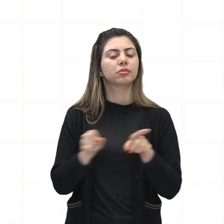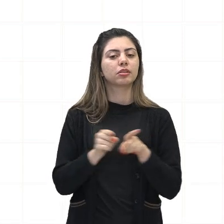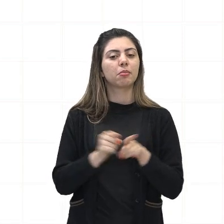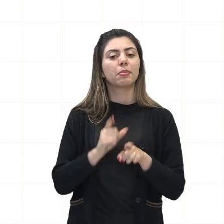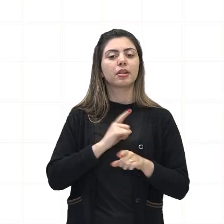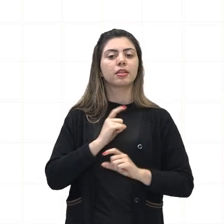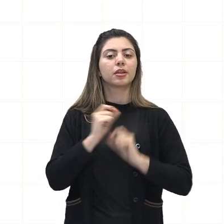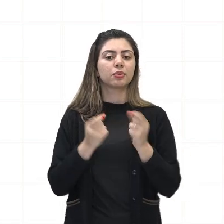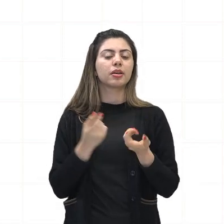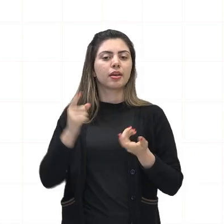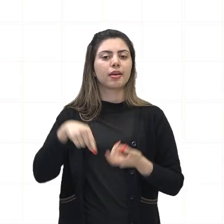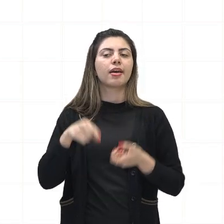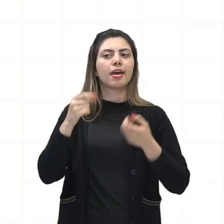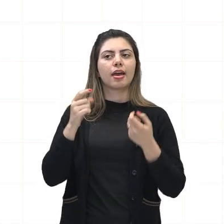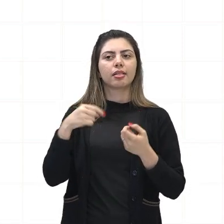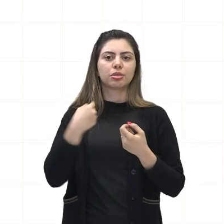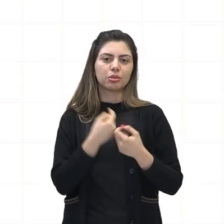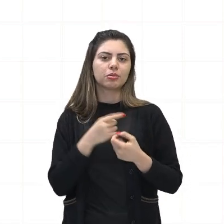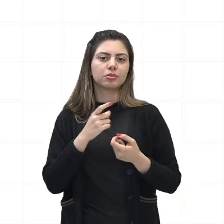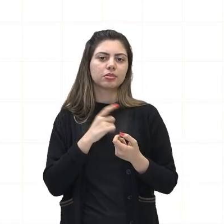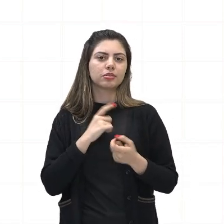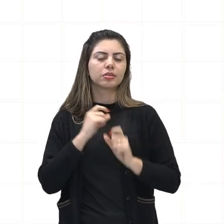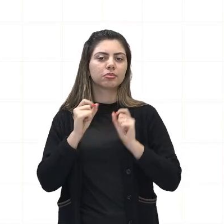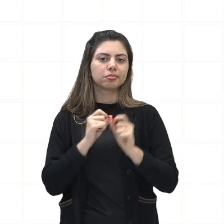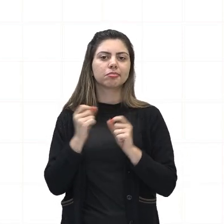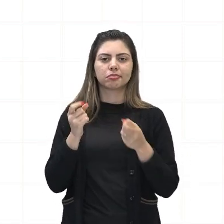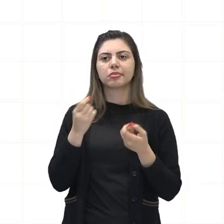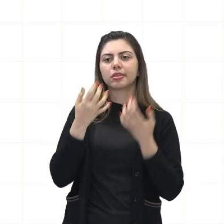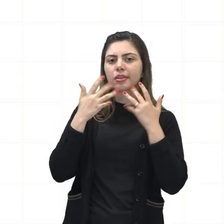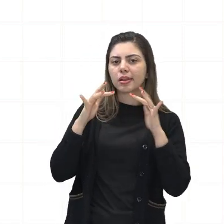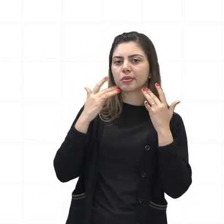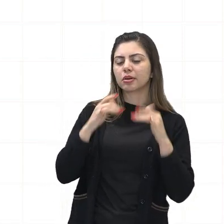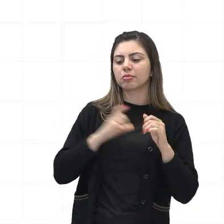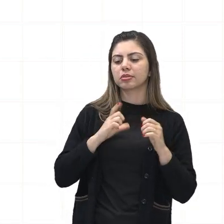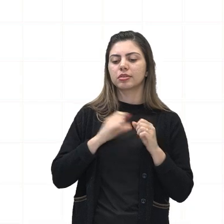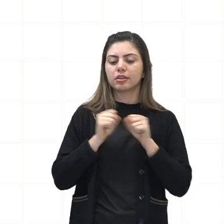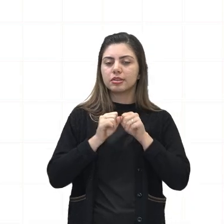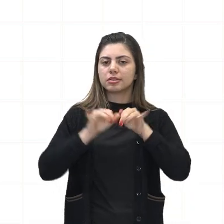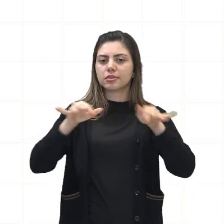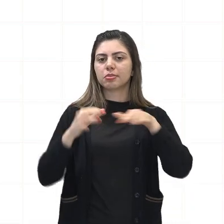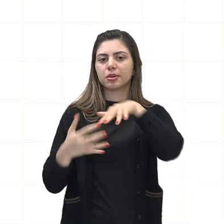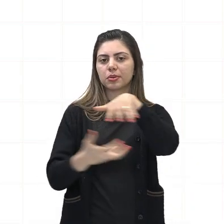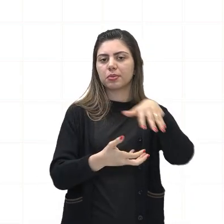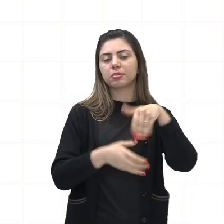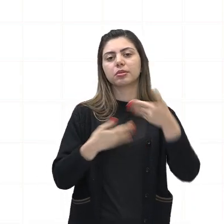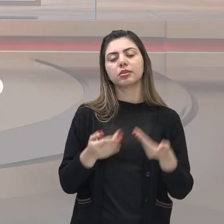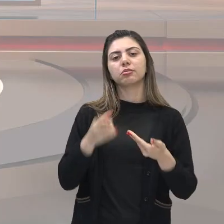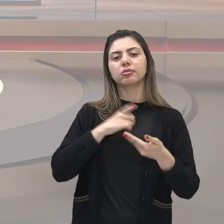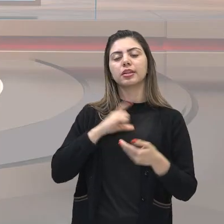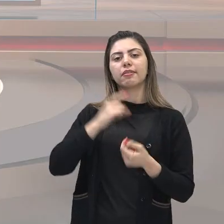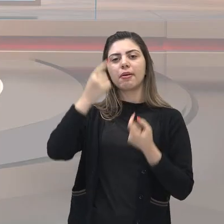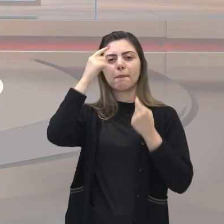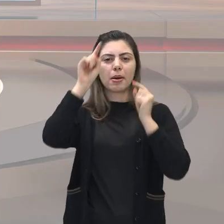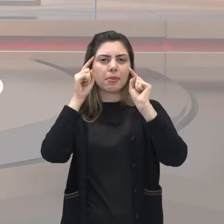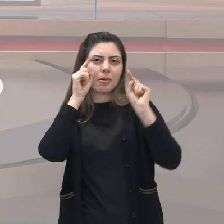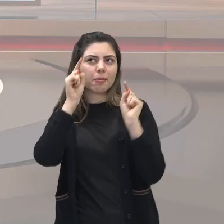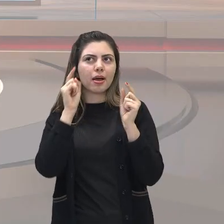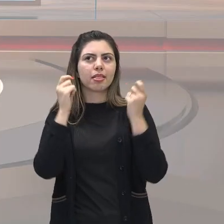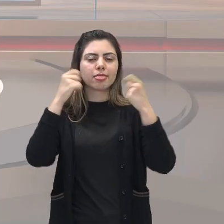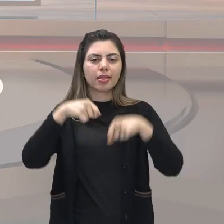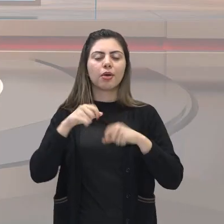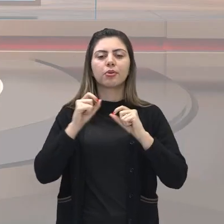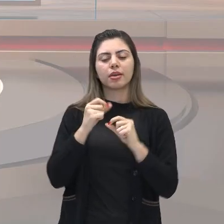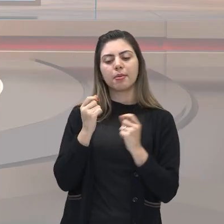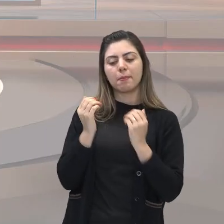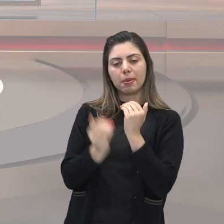do justnaturalismo, né, com John Locke, que se espalharam pelo mundo. Então são essas mesmas ideias que garantiram o